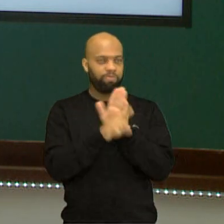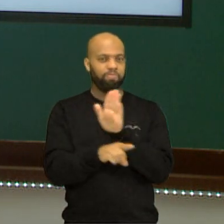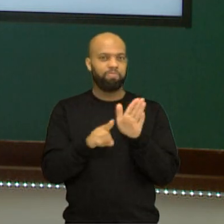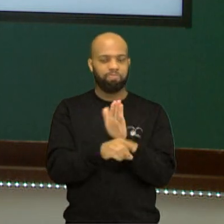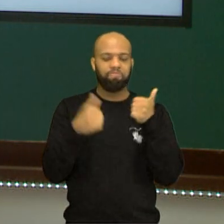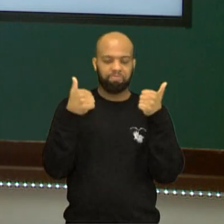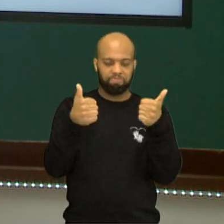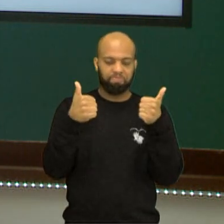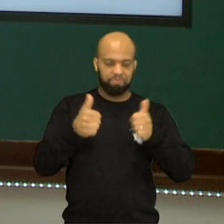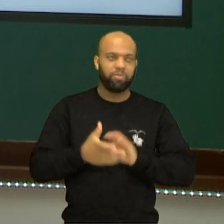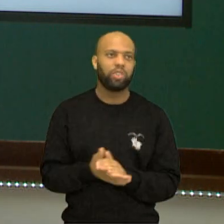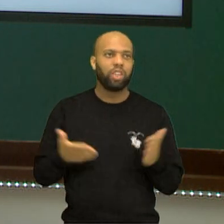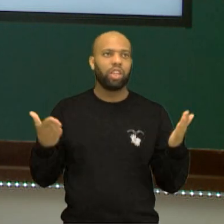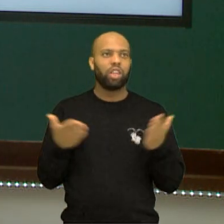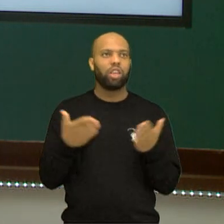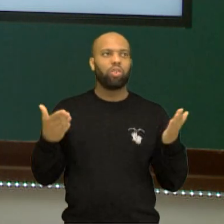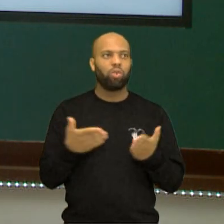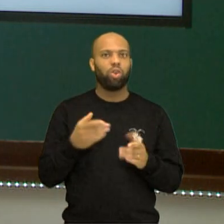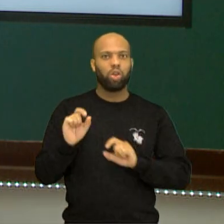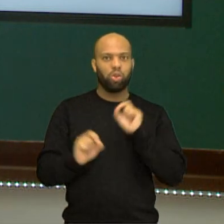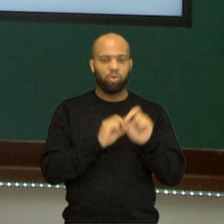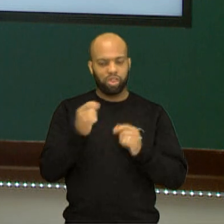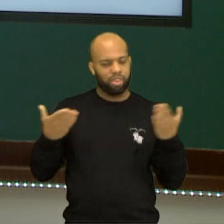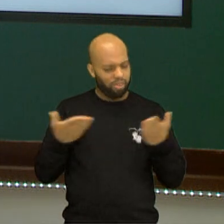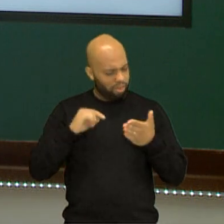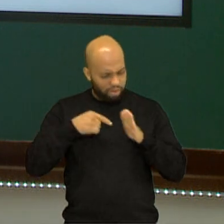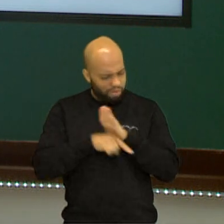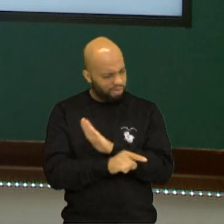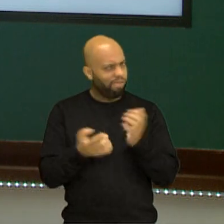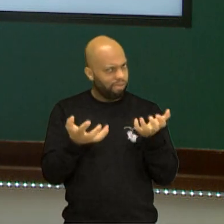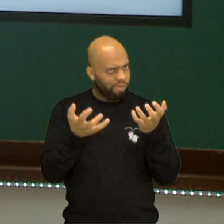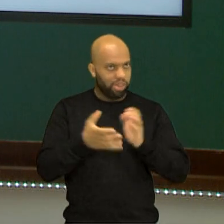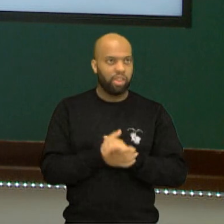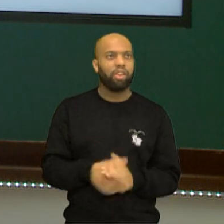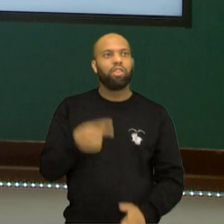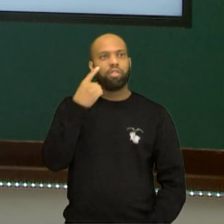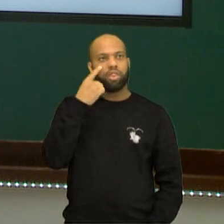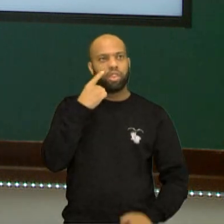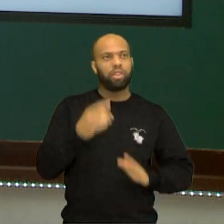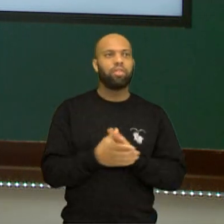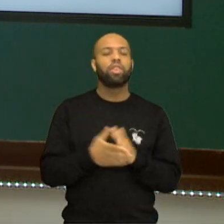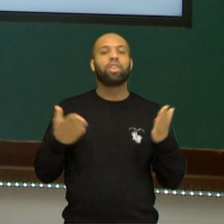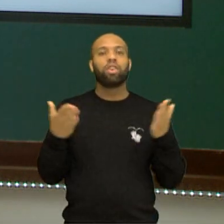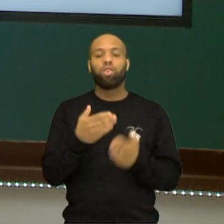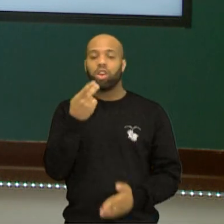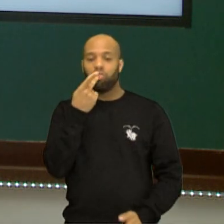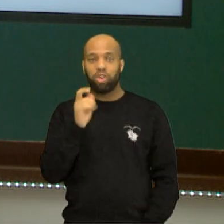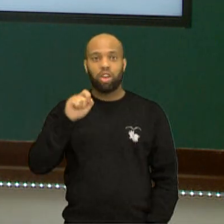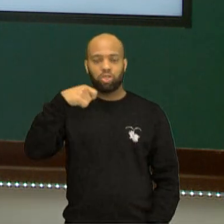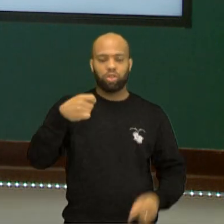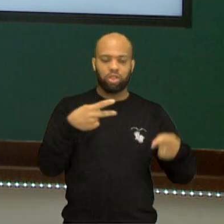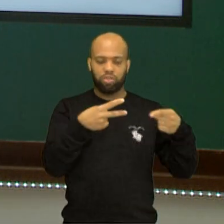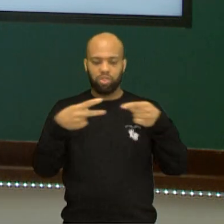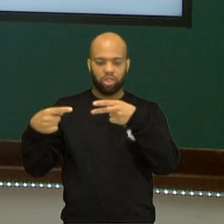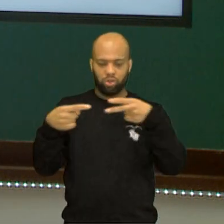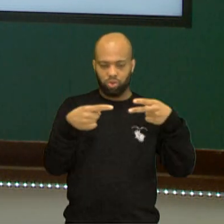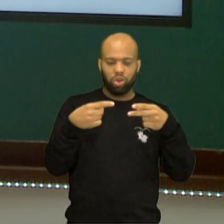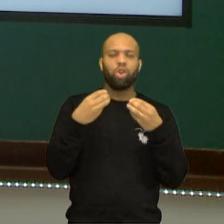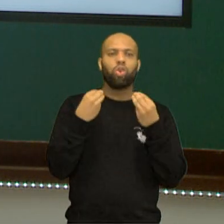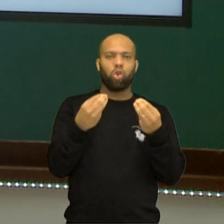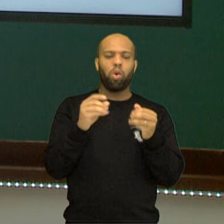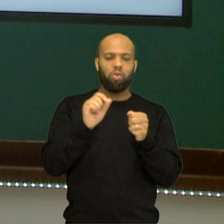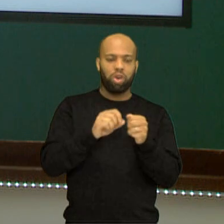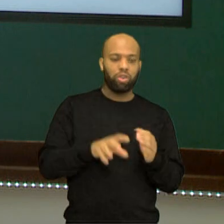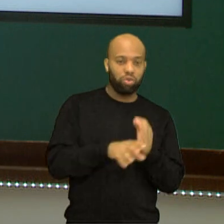bola, né? Agora nós vamos começar a arrepiar aqui, ó. Vamos começar a arrepiar. Bem, Vamos falar sobre os vetores, né? Como é que a gente faz operações